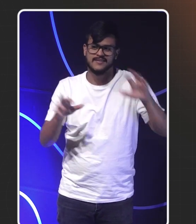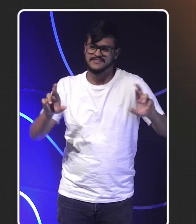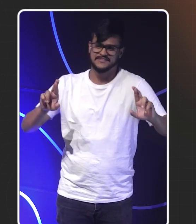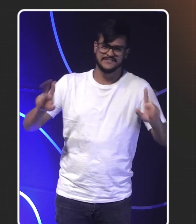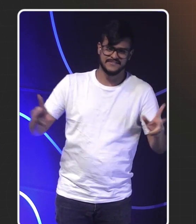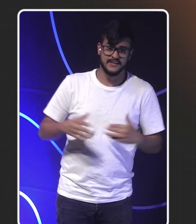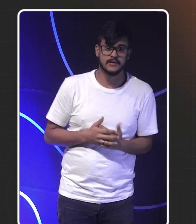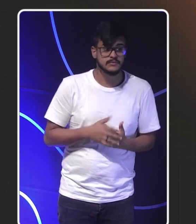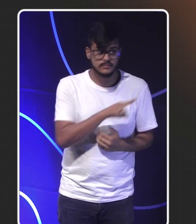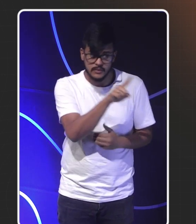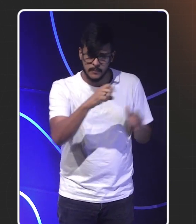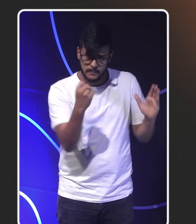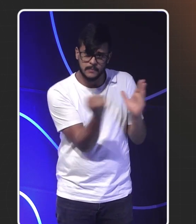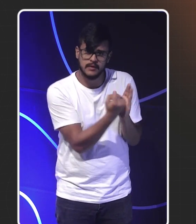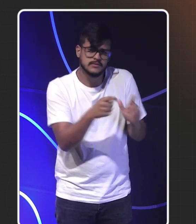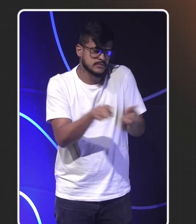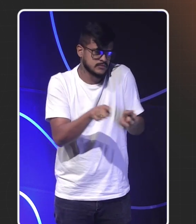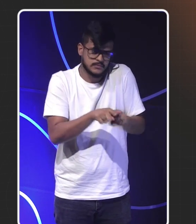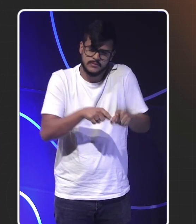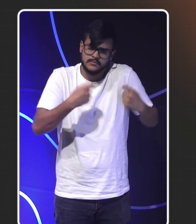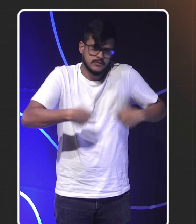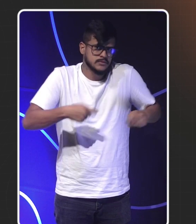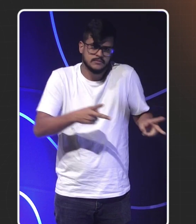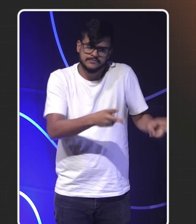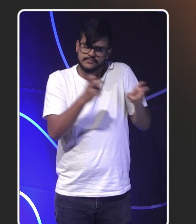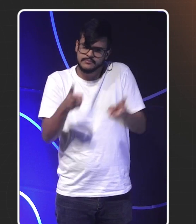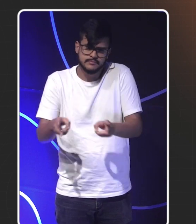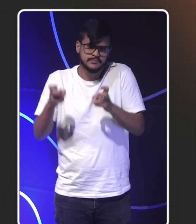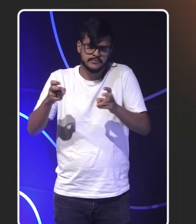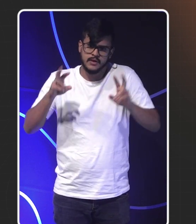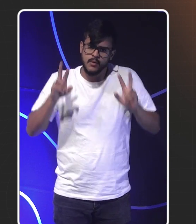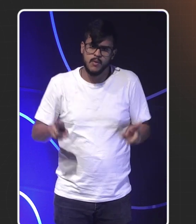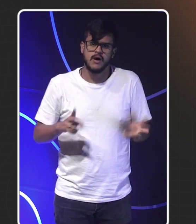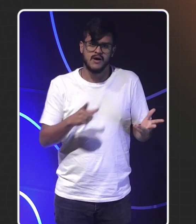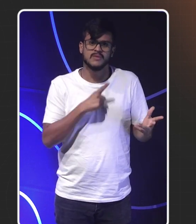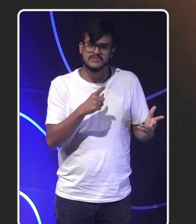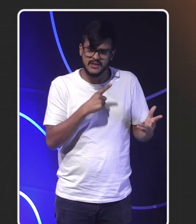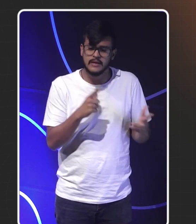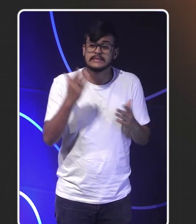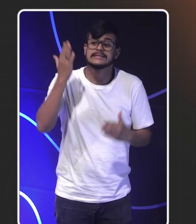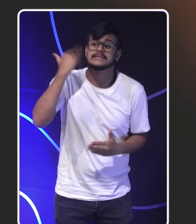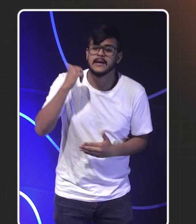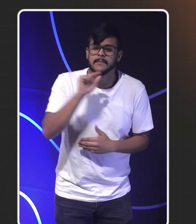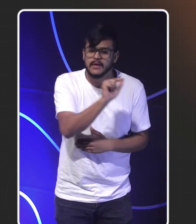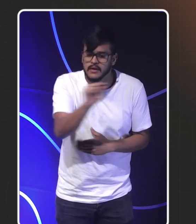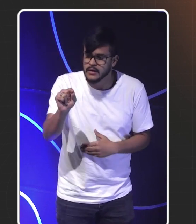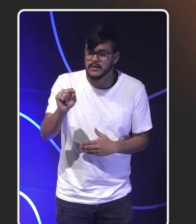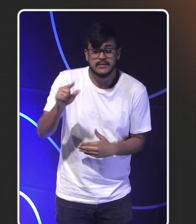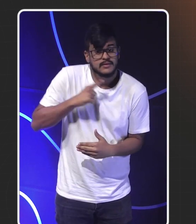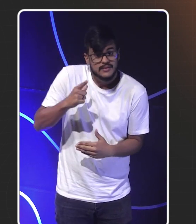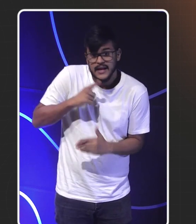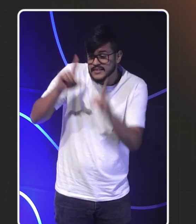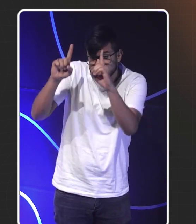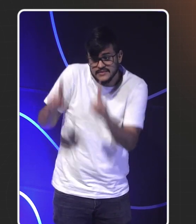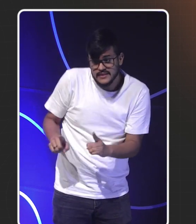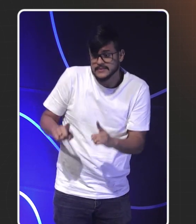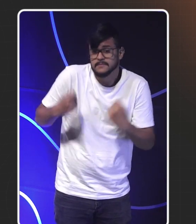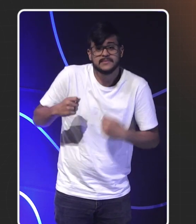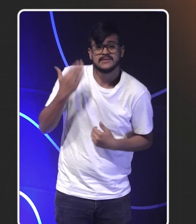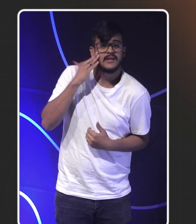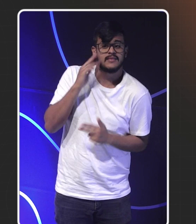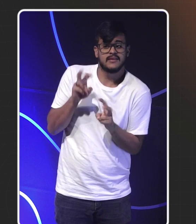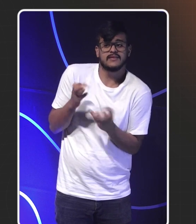têm que ter. Independente da deficiência do Dudu estar ali, visível, ele tem uma deficiência, existe. Isso precisa ser considerado. Porque até olhando